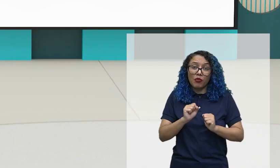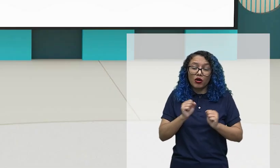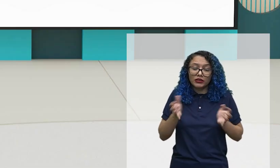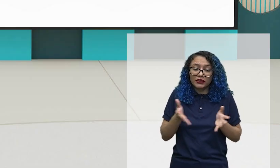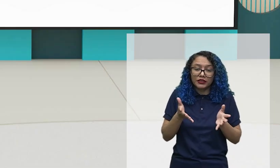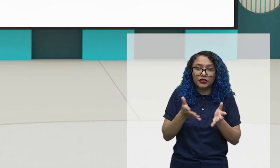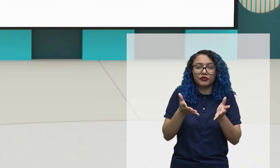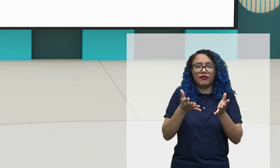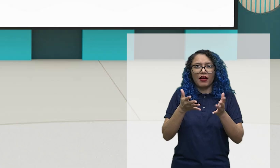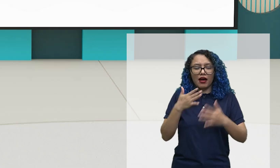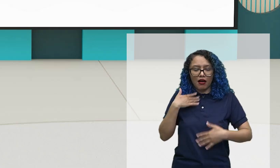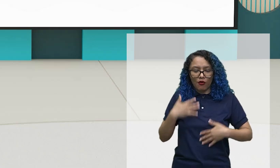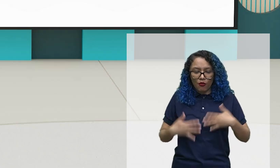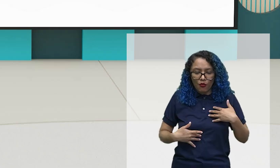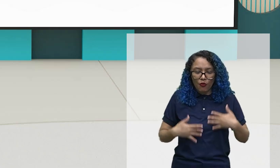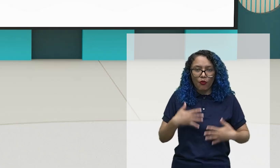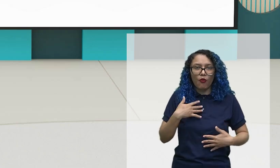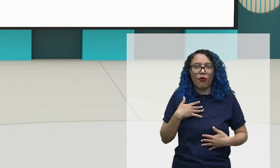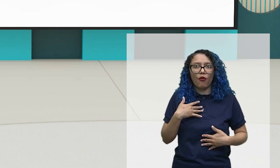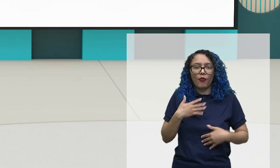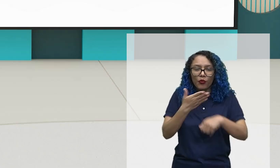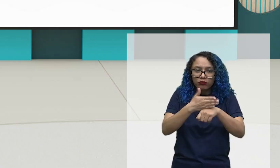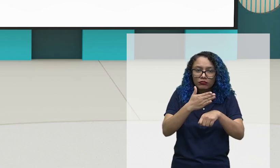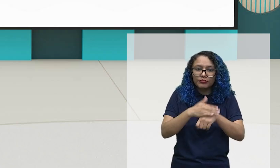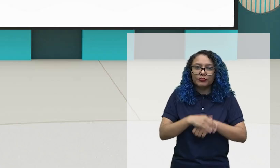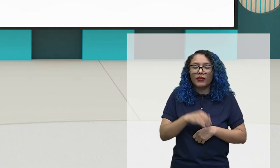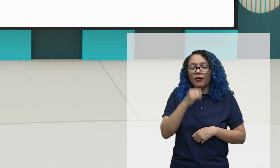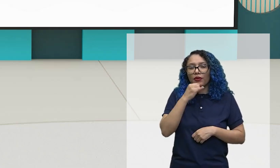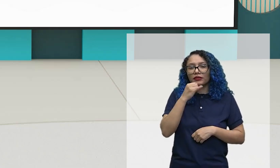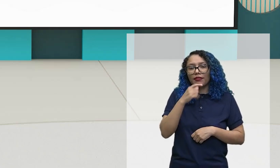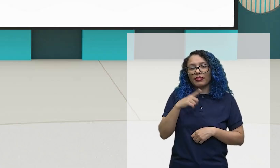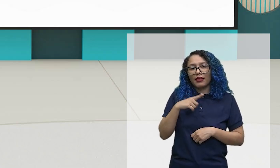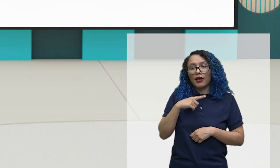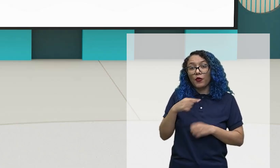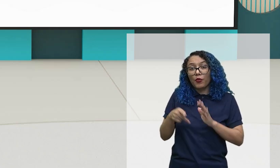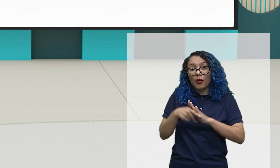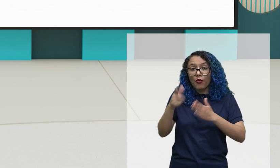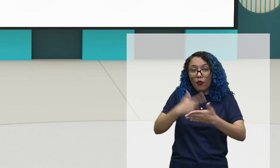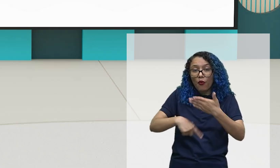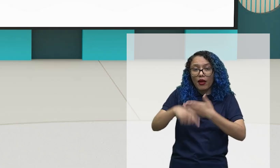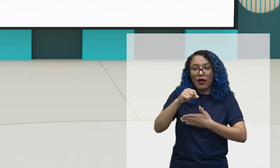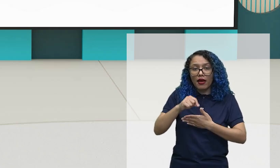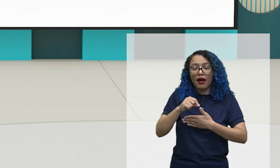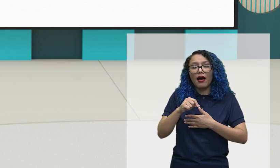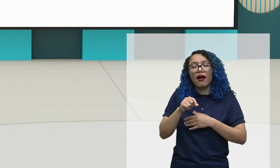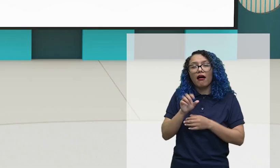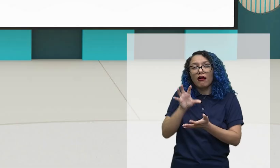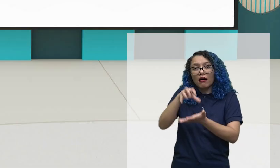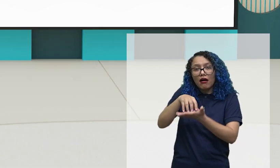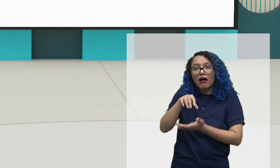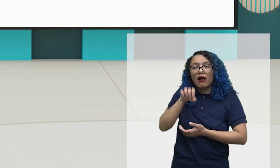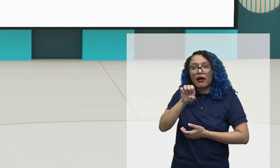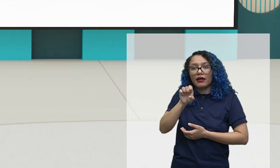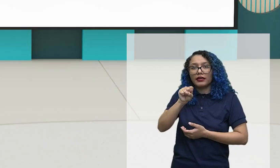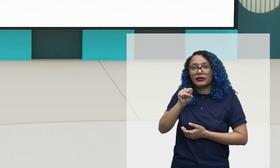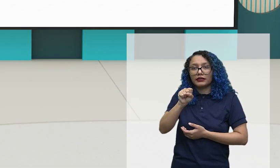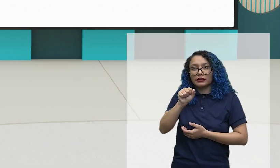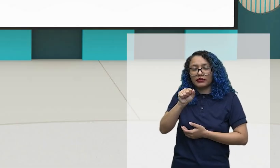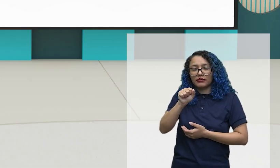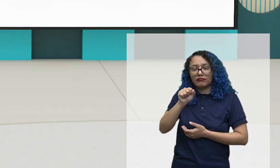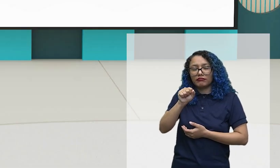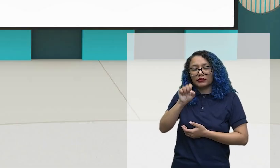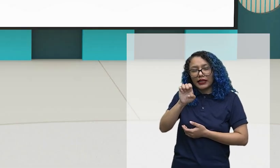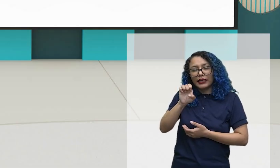levam laboratórios corporais. E o primeiro que eu trago aqui para vocês é o da UEA, da ESAT.